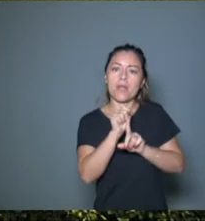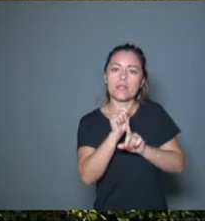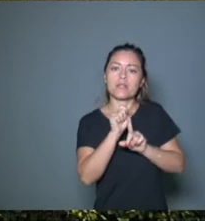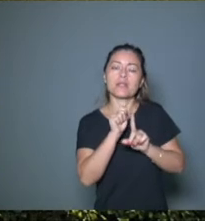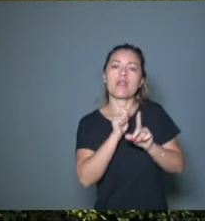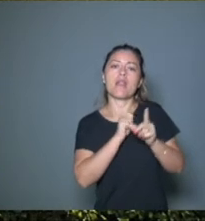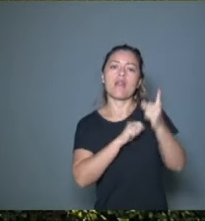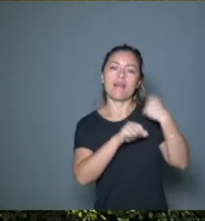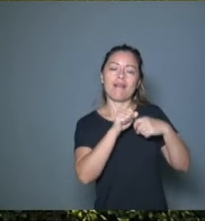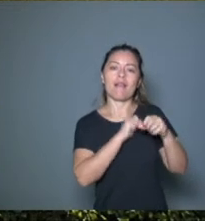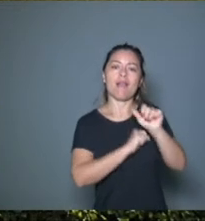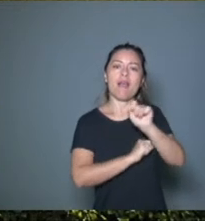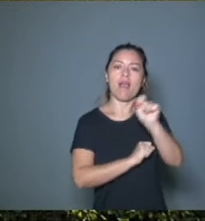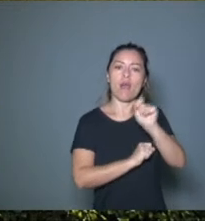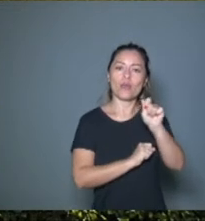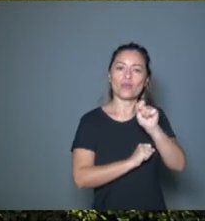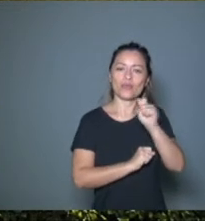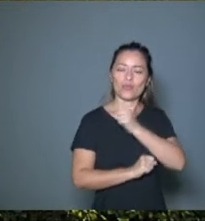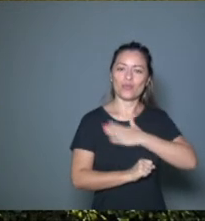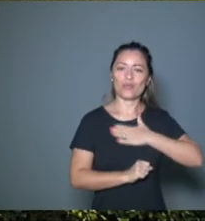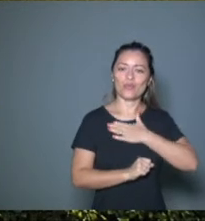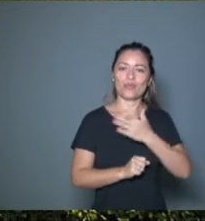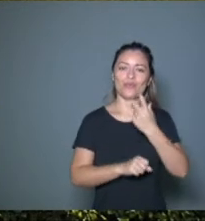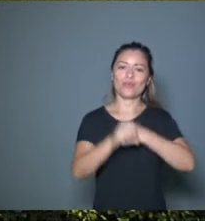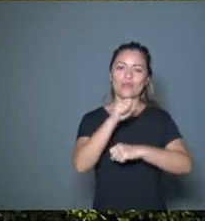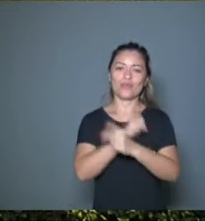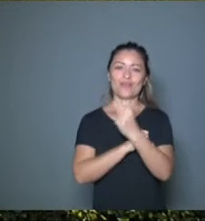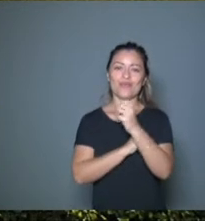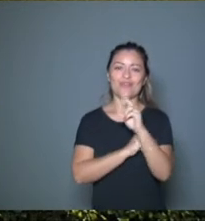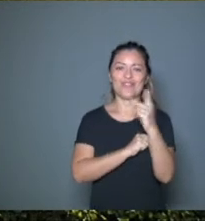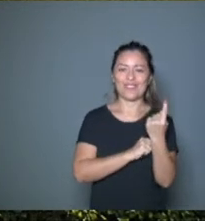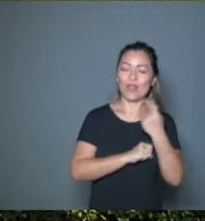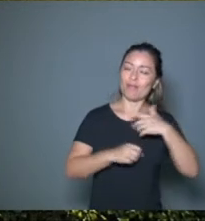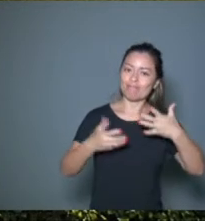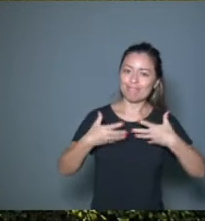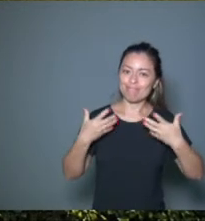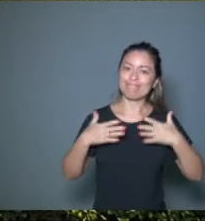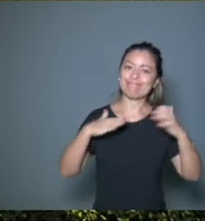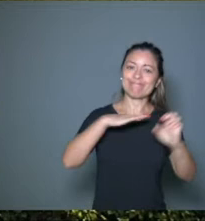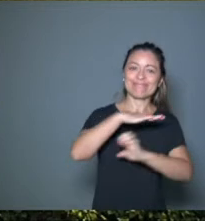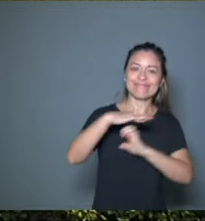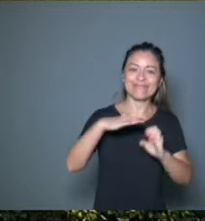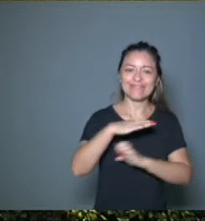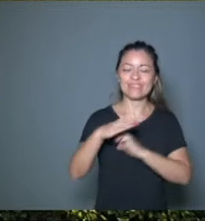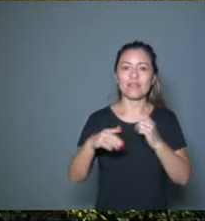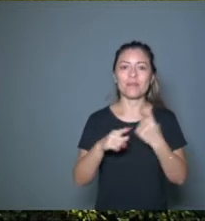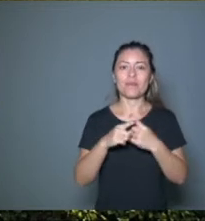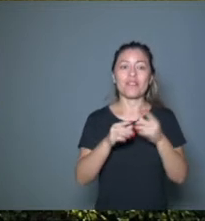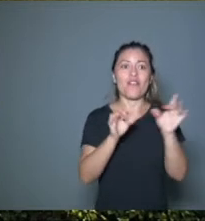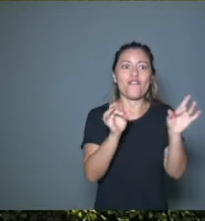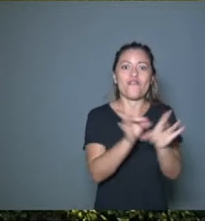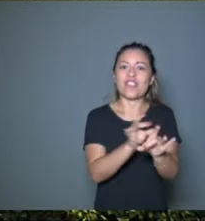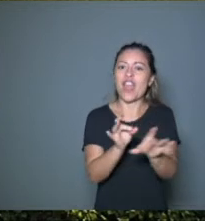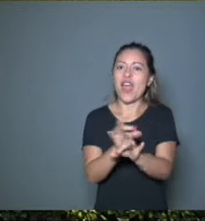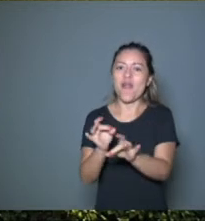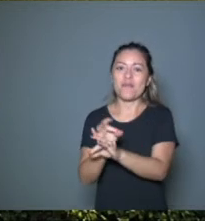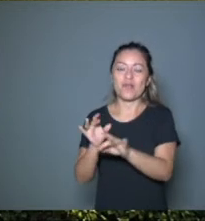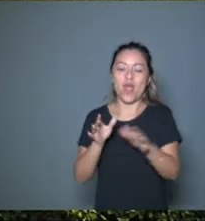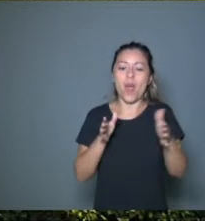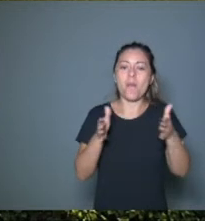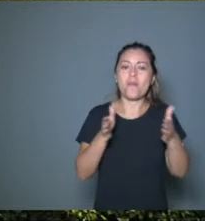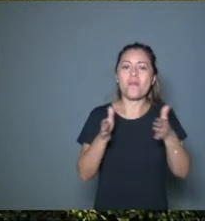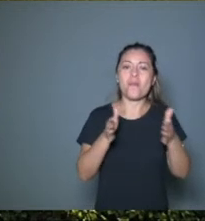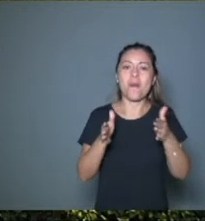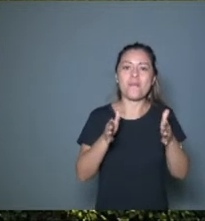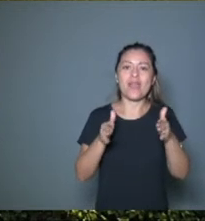de 2021. Para a alegria de todos nós, para a alegria da companhia, né, terminou então essa fase